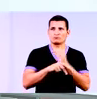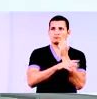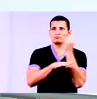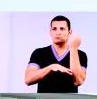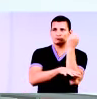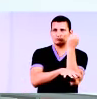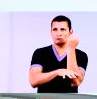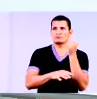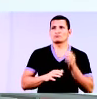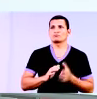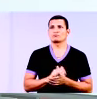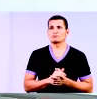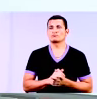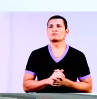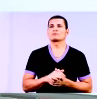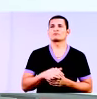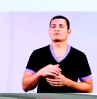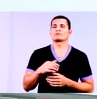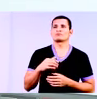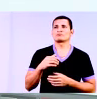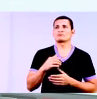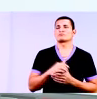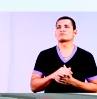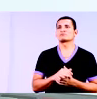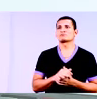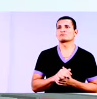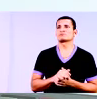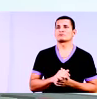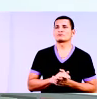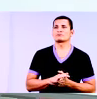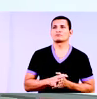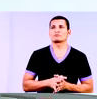Uma máquina que vai trabalhar 24 horas por dia e assim por diante.